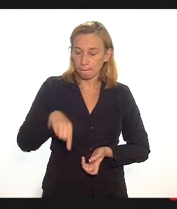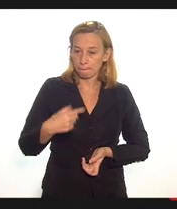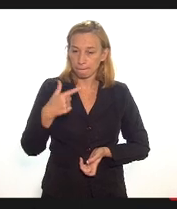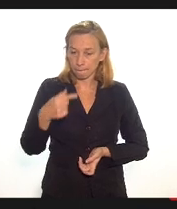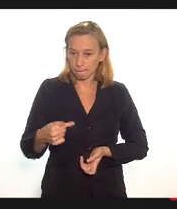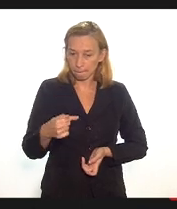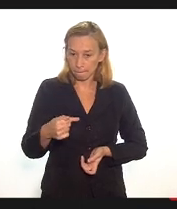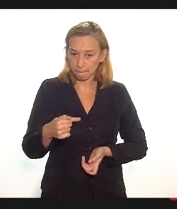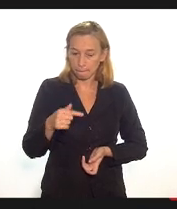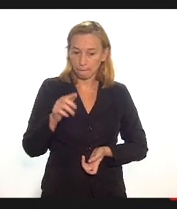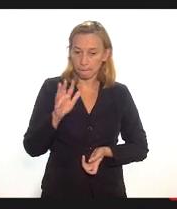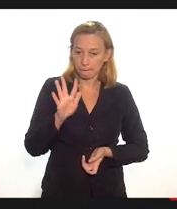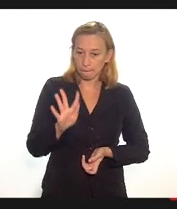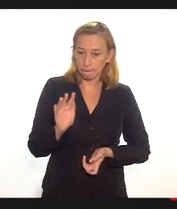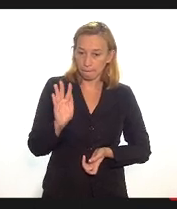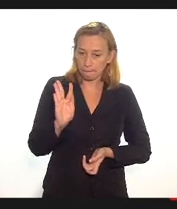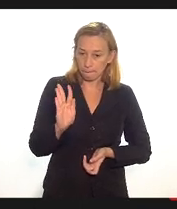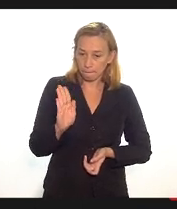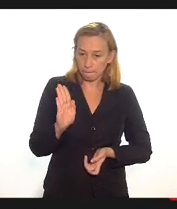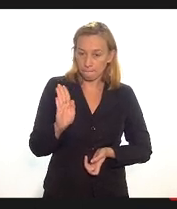5.407 barris por dia.